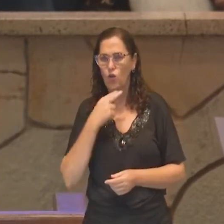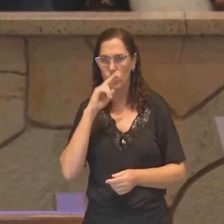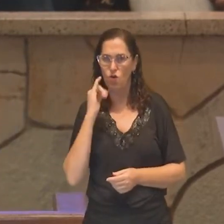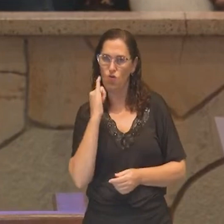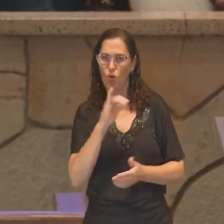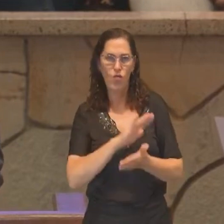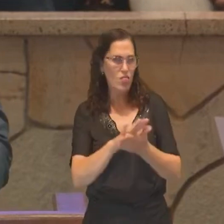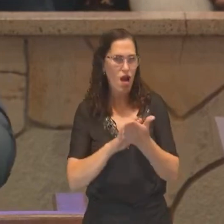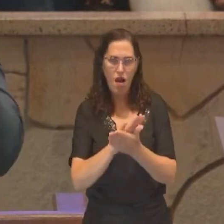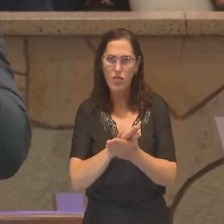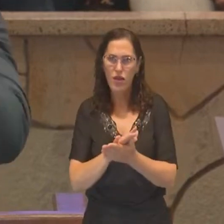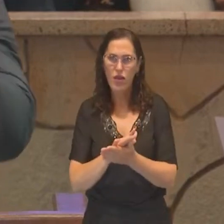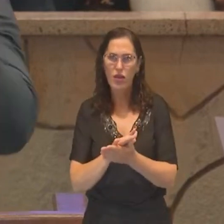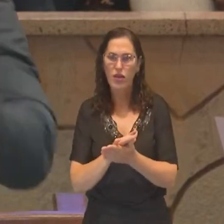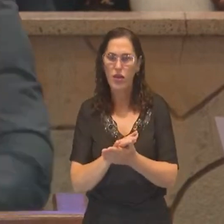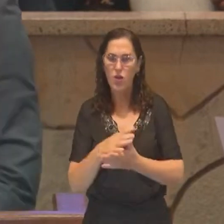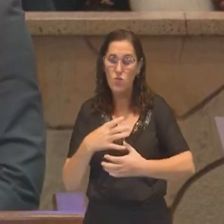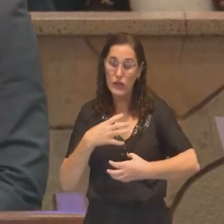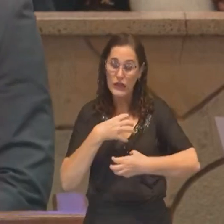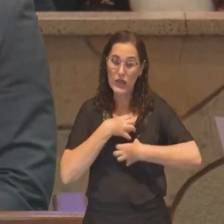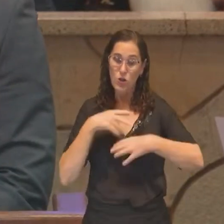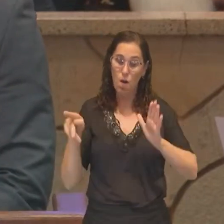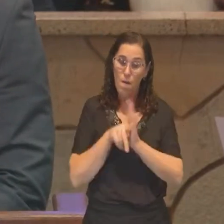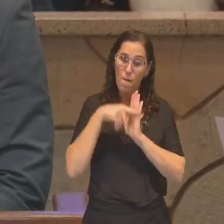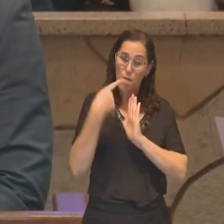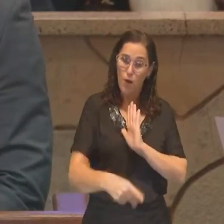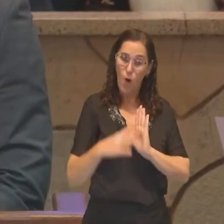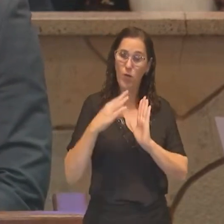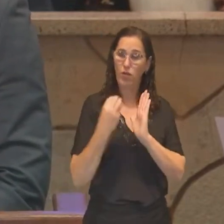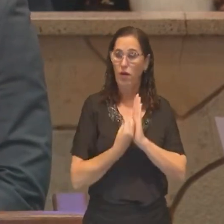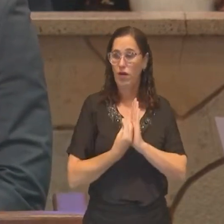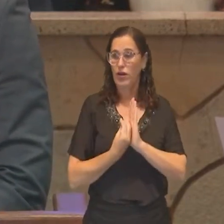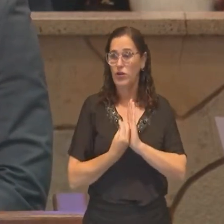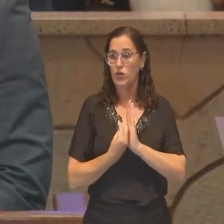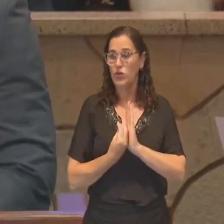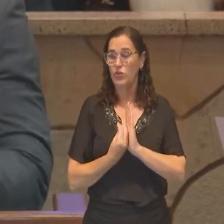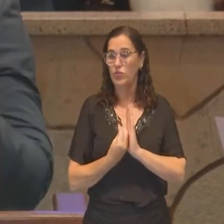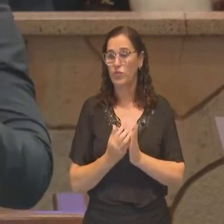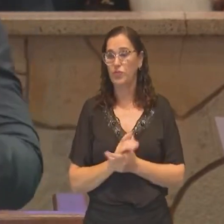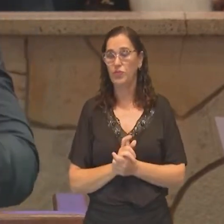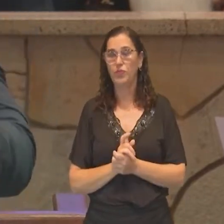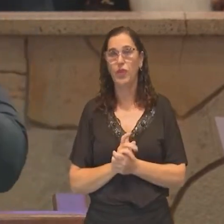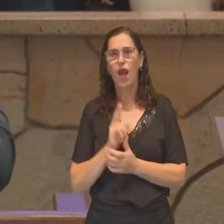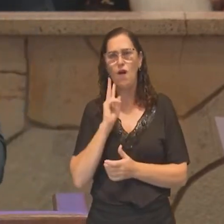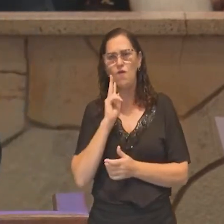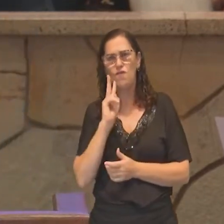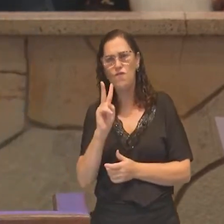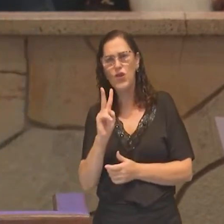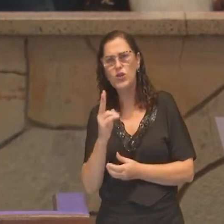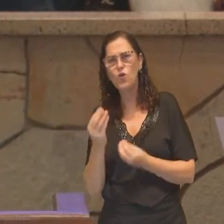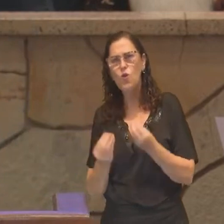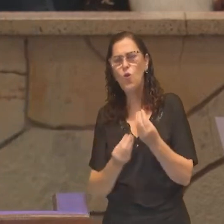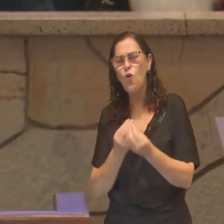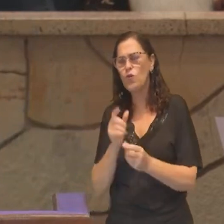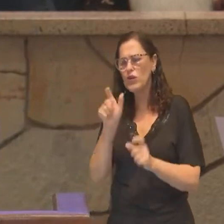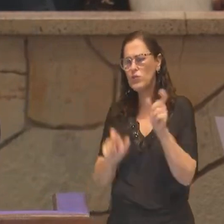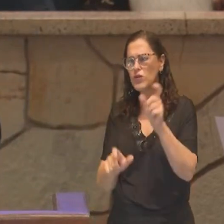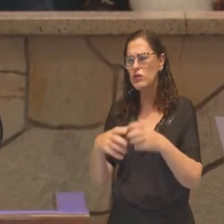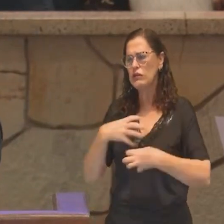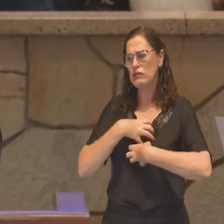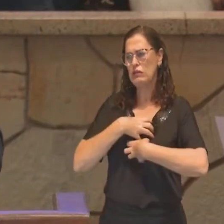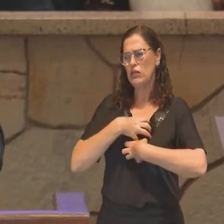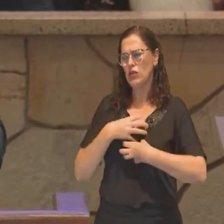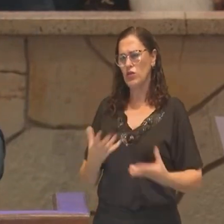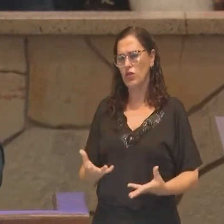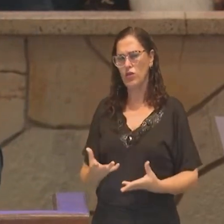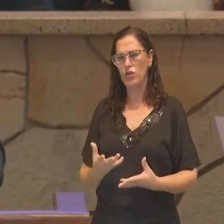dizendo, era o sentimento daquela igreja. E olha como eles estavam se sentindo.